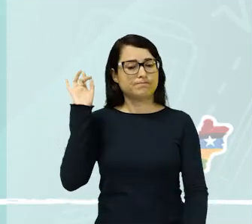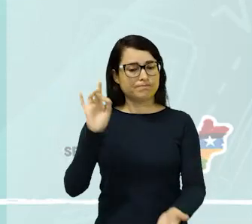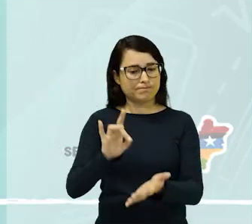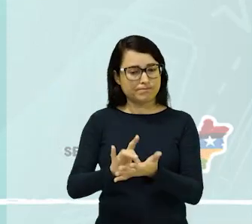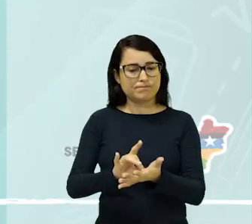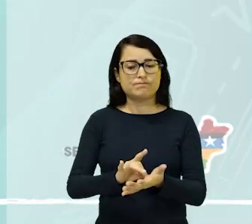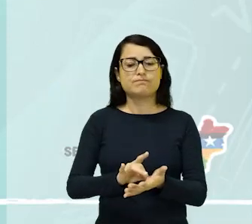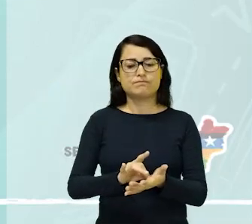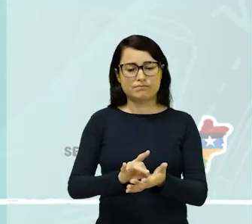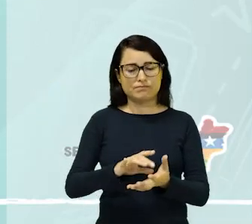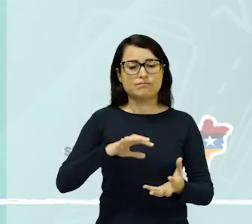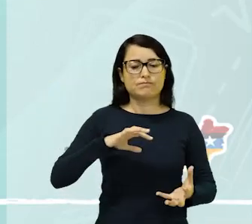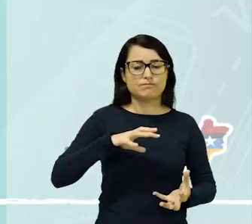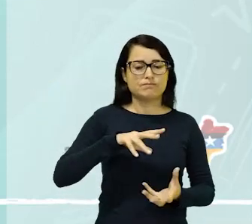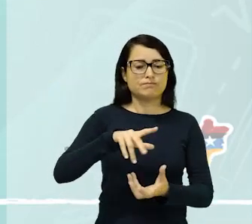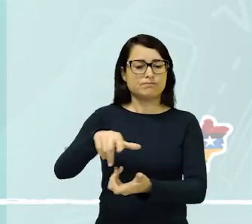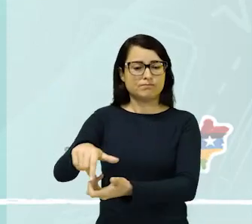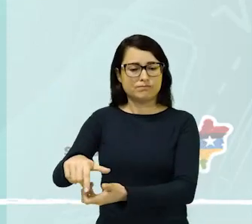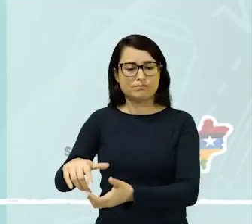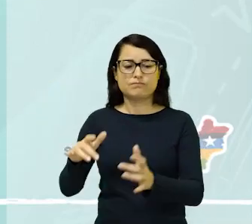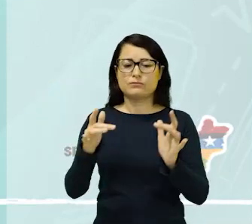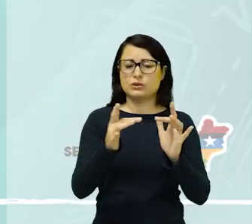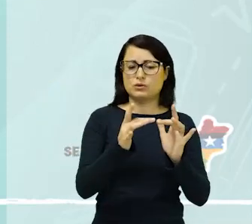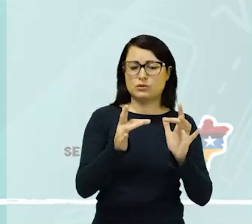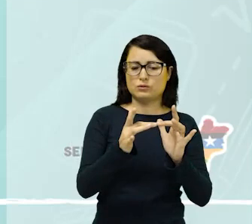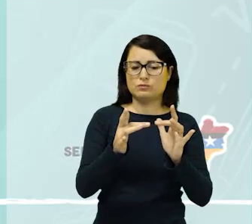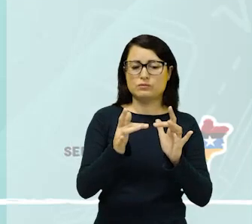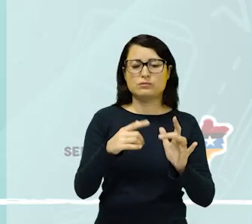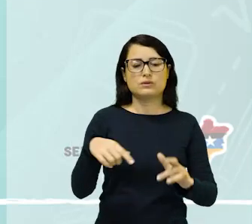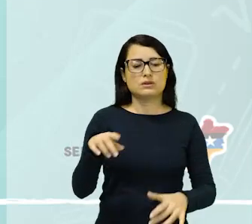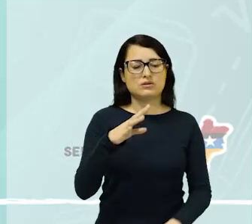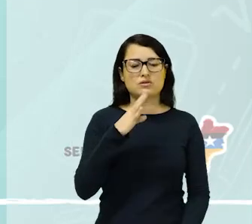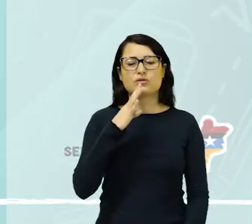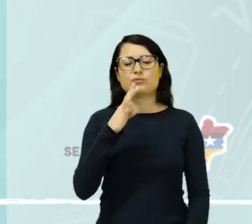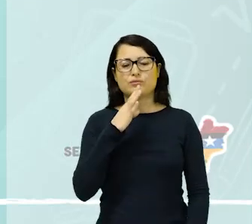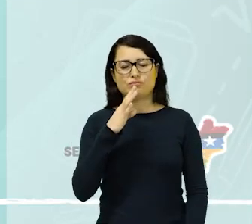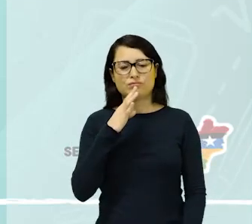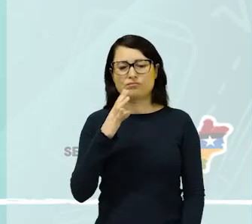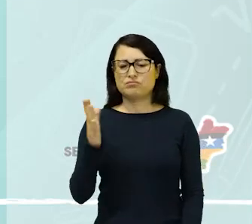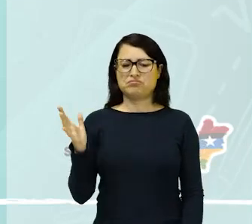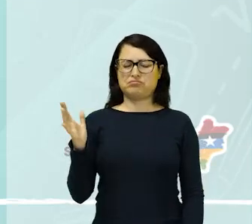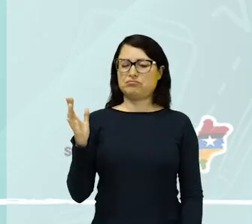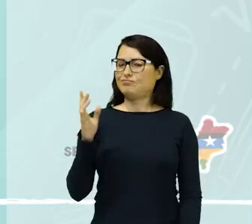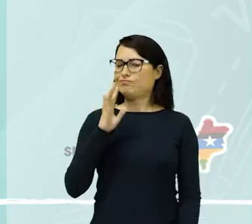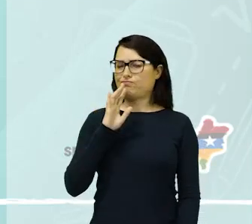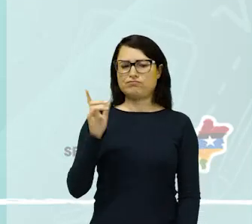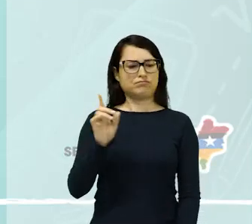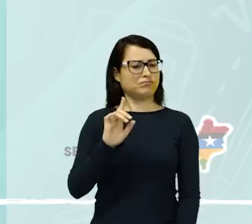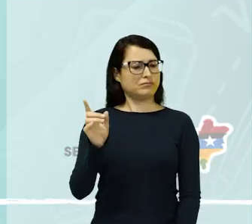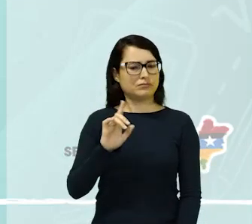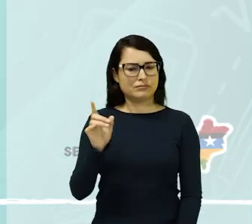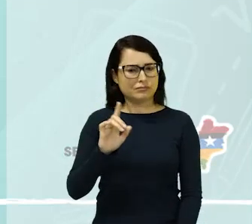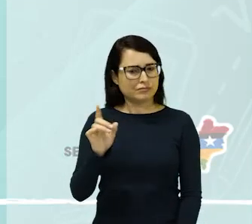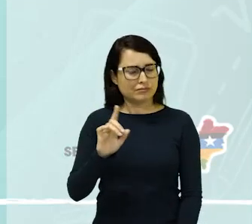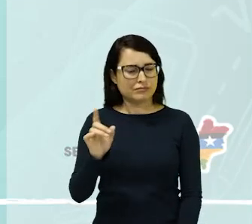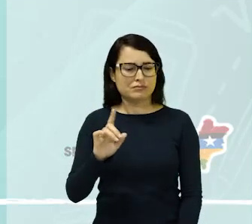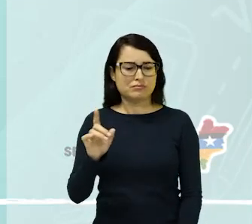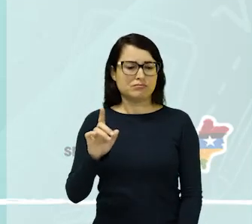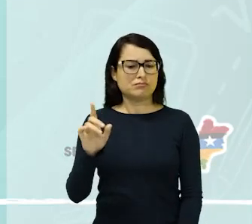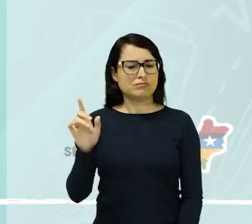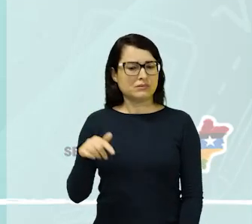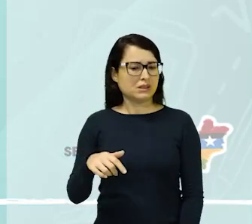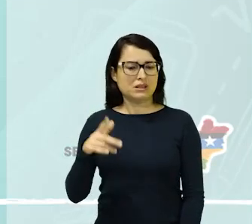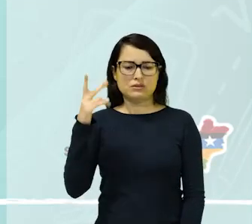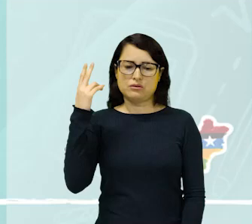realidade globalizada, onde o contato entre o que consideramos familiar e o que consideramos estranho ou diferente, ele